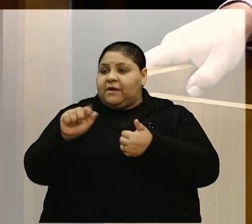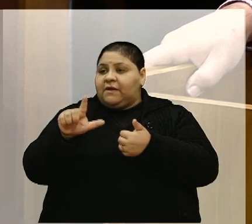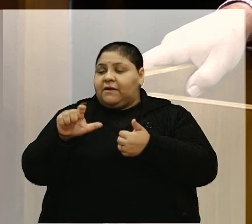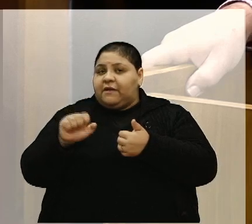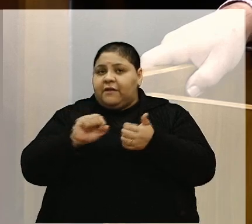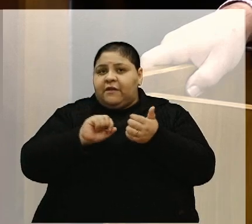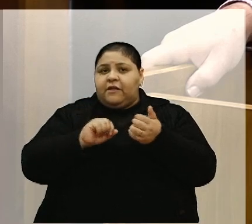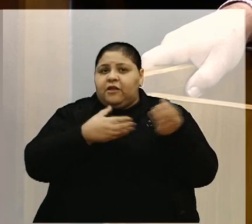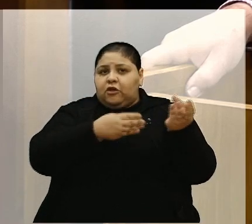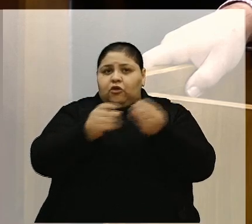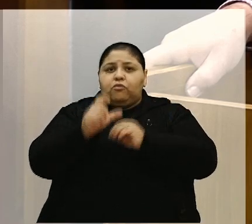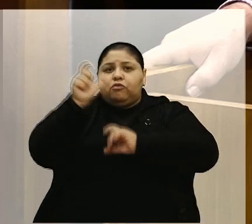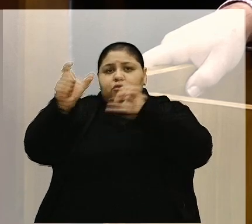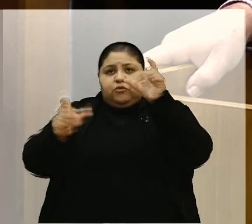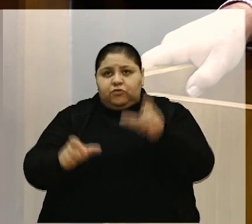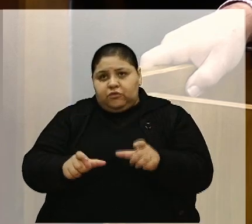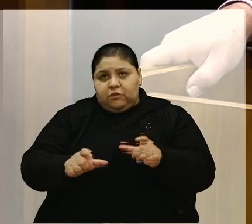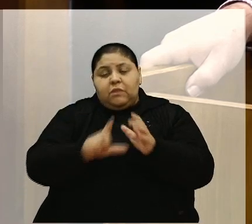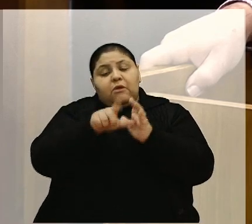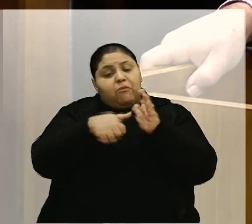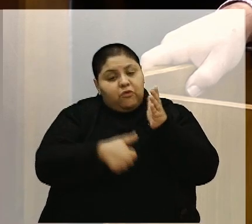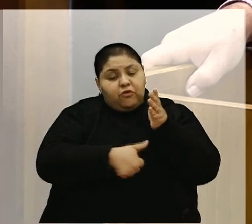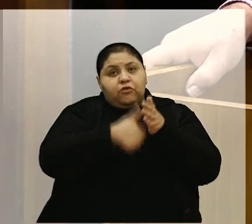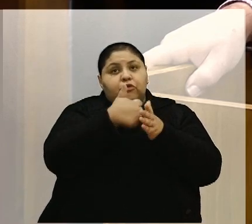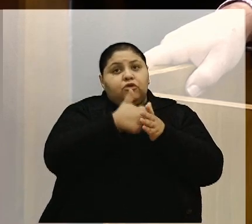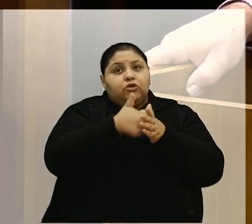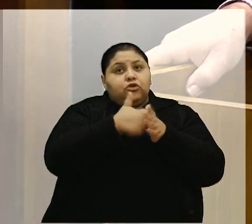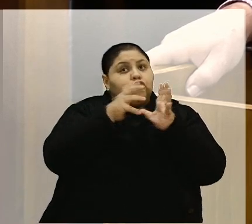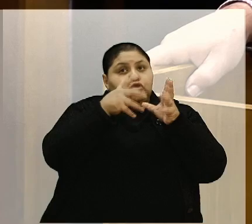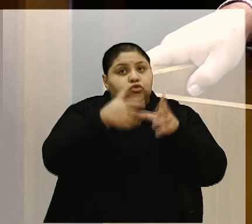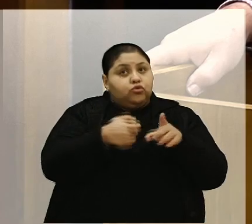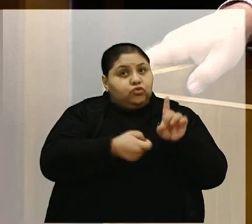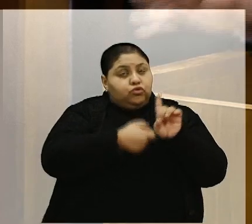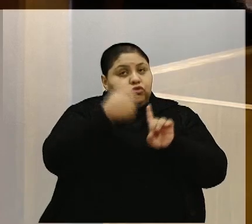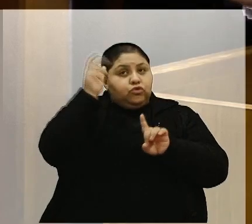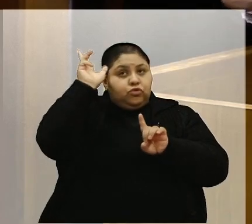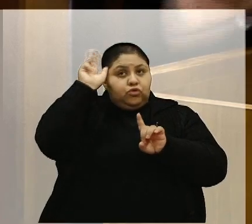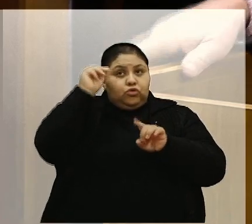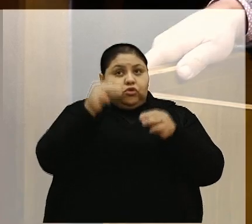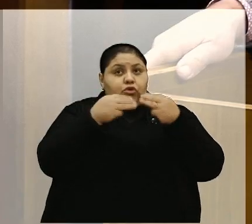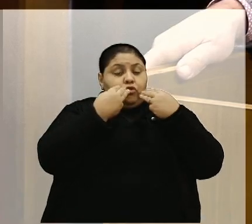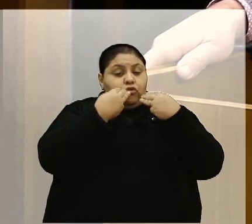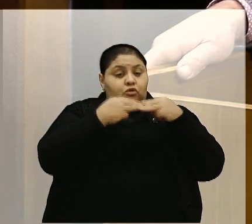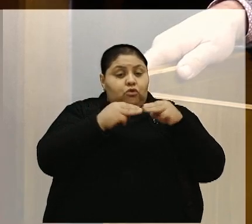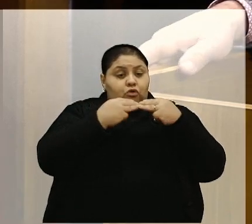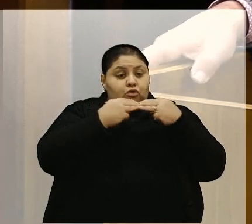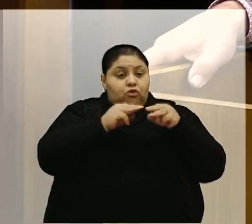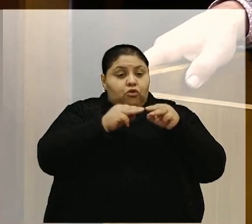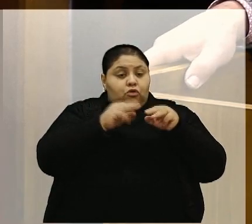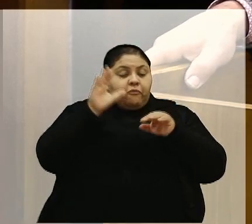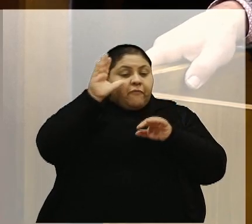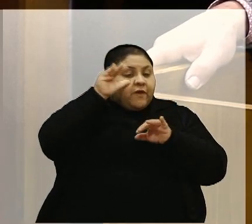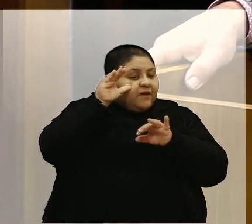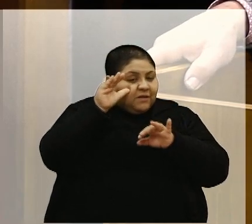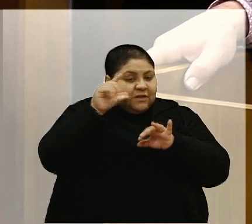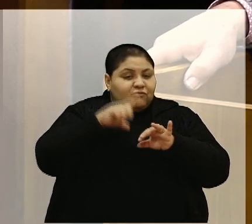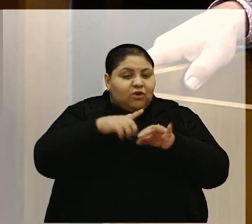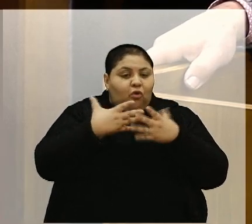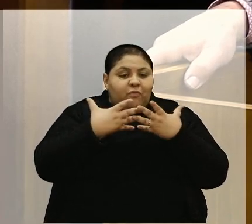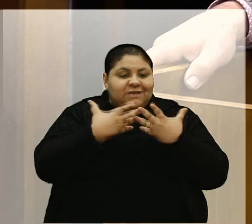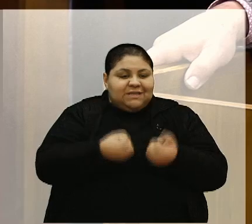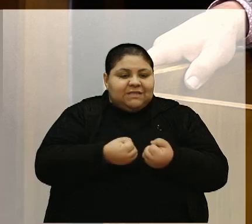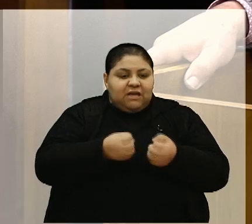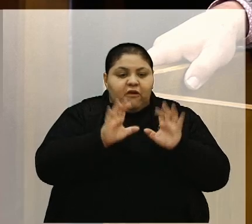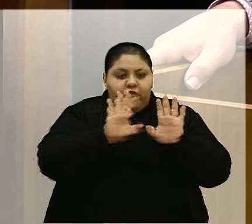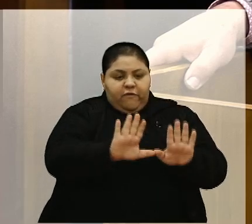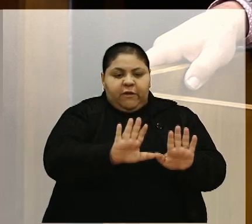teria depois melhorado isso tudo lá no mês de abril, que quando uma máquina ia para revisão, é inadmissível que ela fique lá